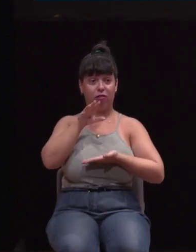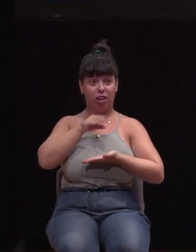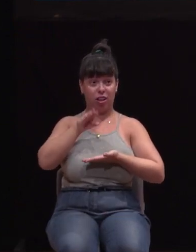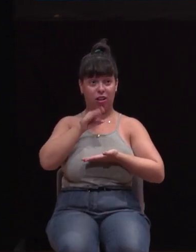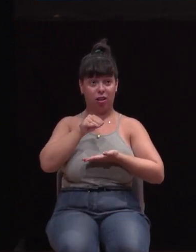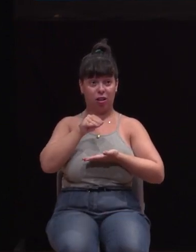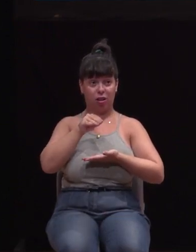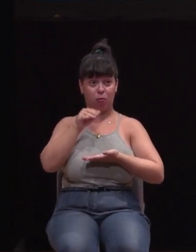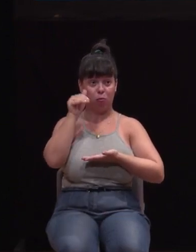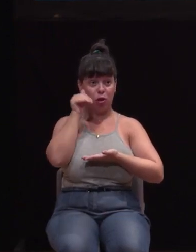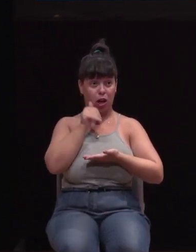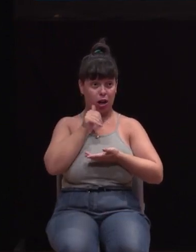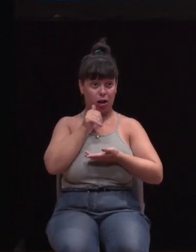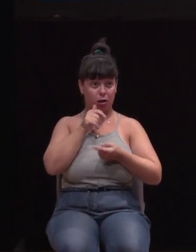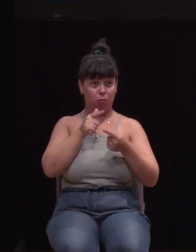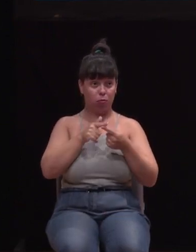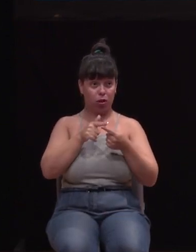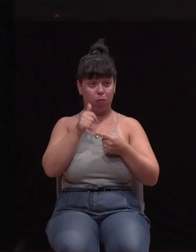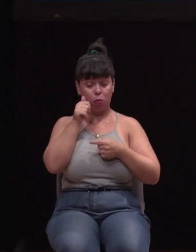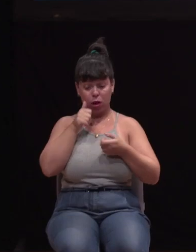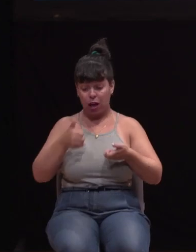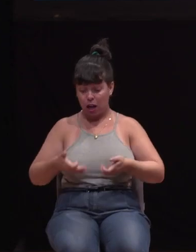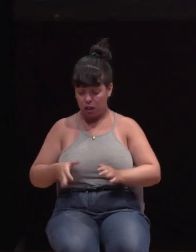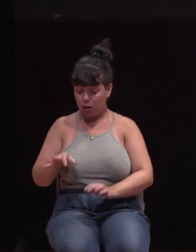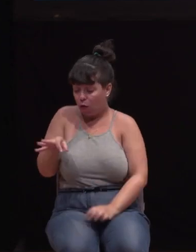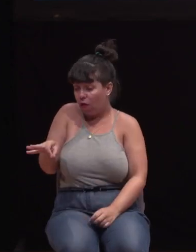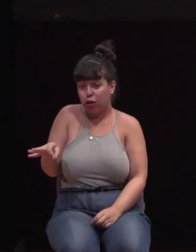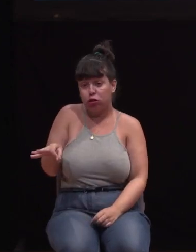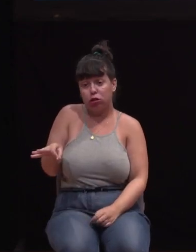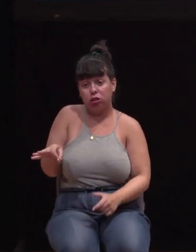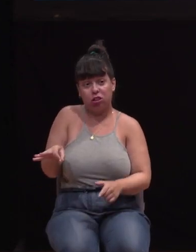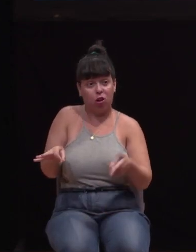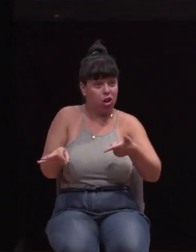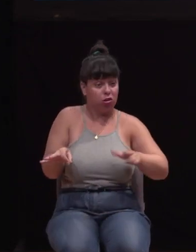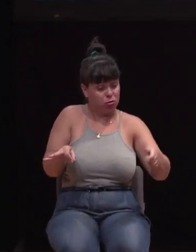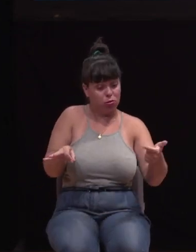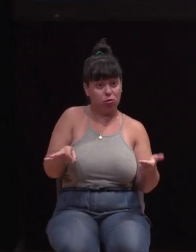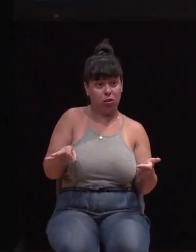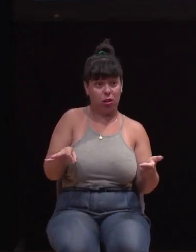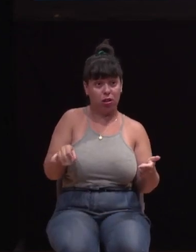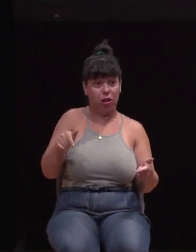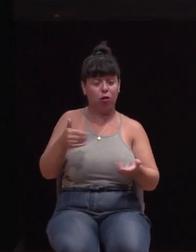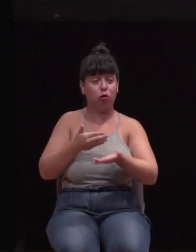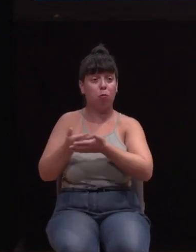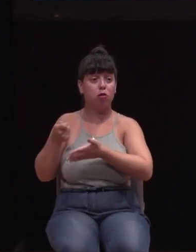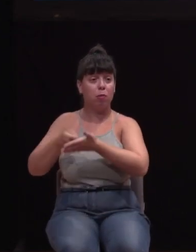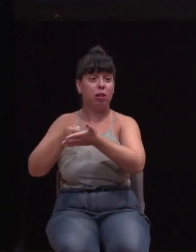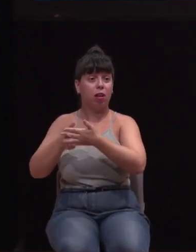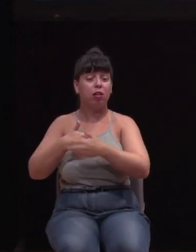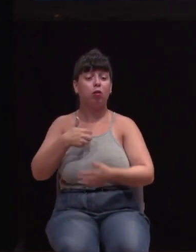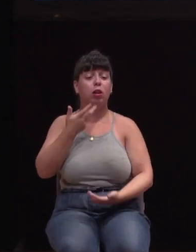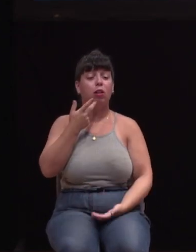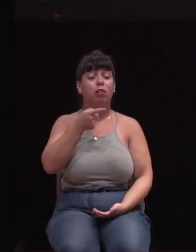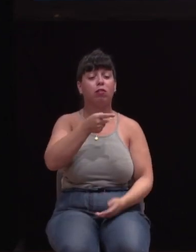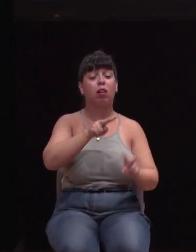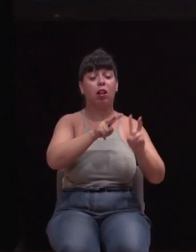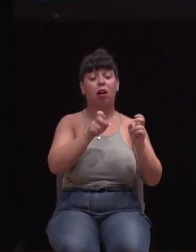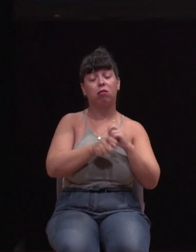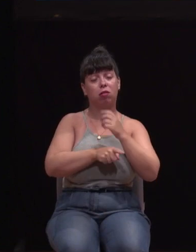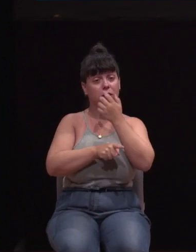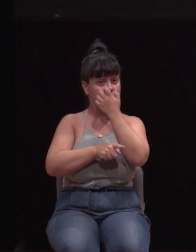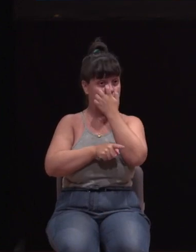mulheres nascidas com vagina. E elas começaram a militar. Eu gostaria que você falasse um pouco, para mim,